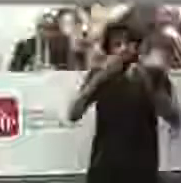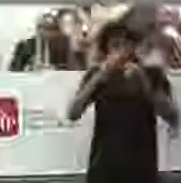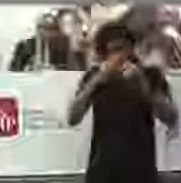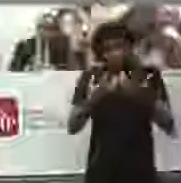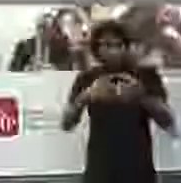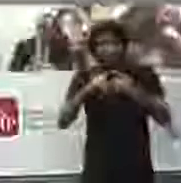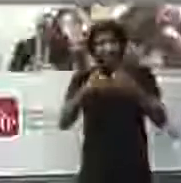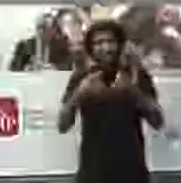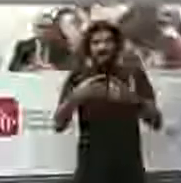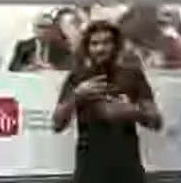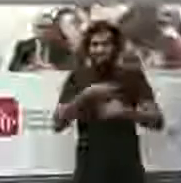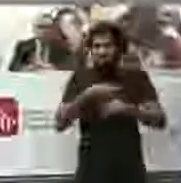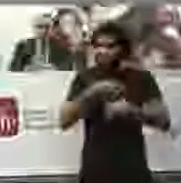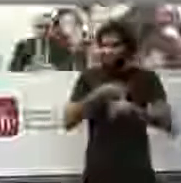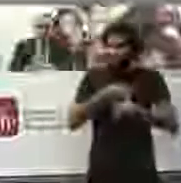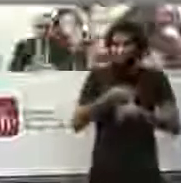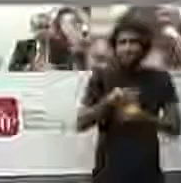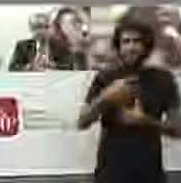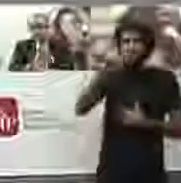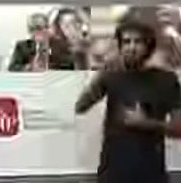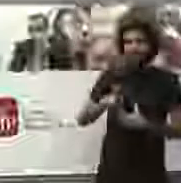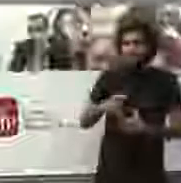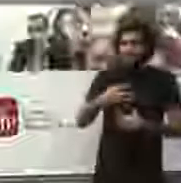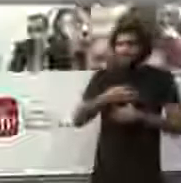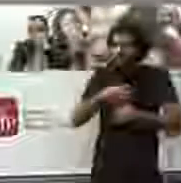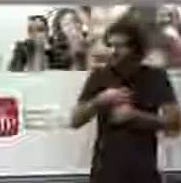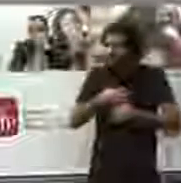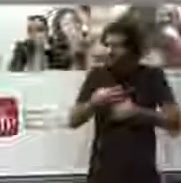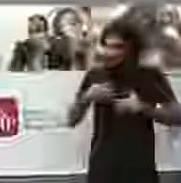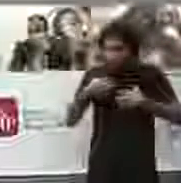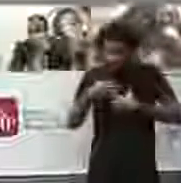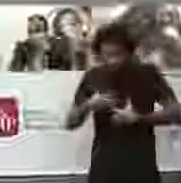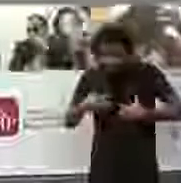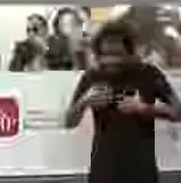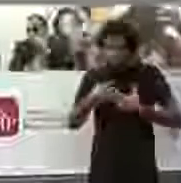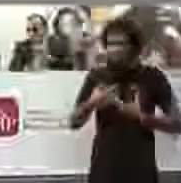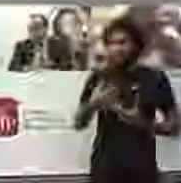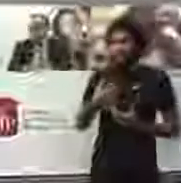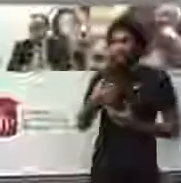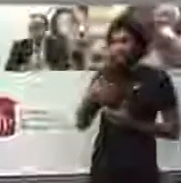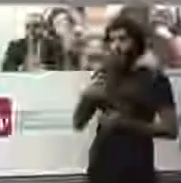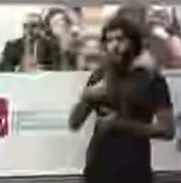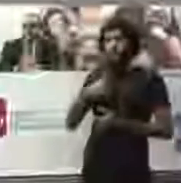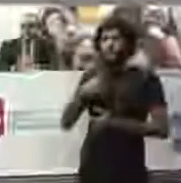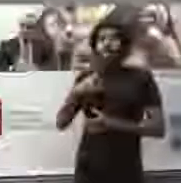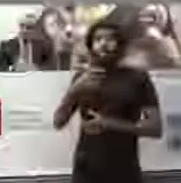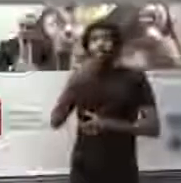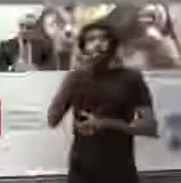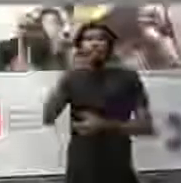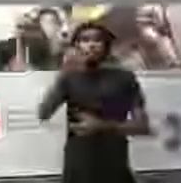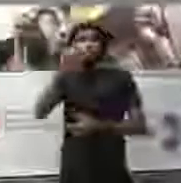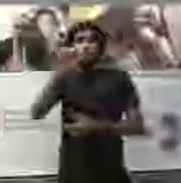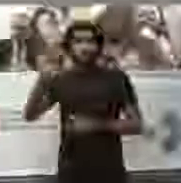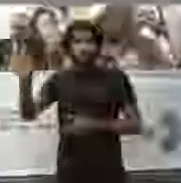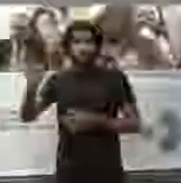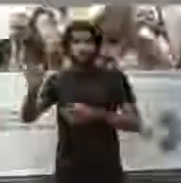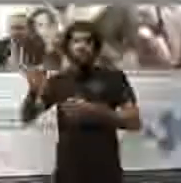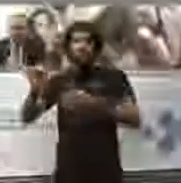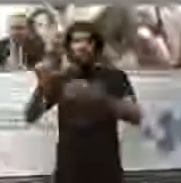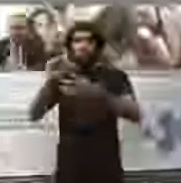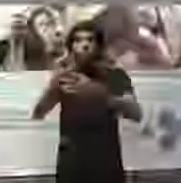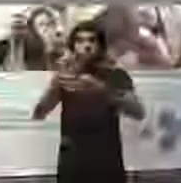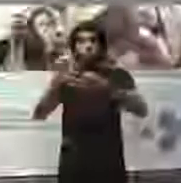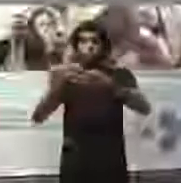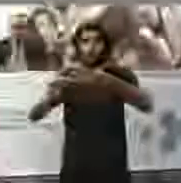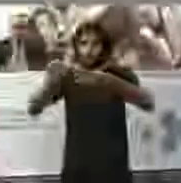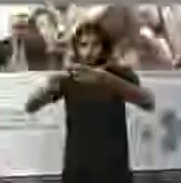que angustia bastante os gestores é quando eu disse que o distrito federal o seu judiciário e ministério público